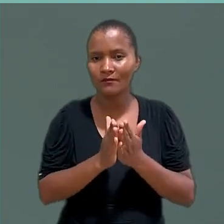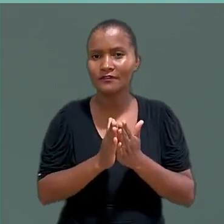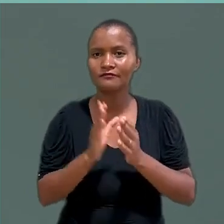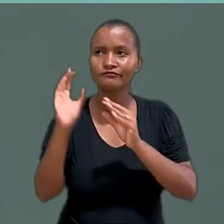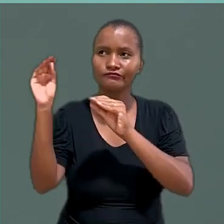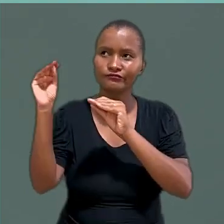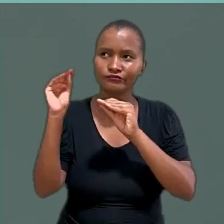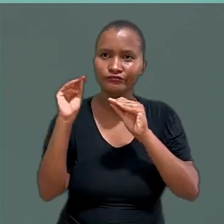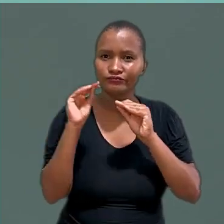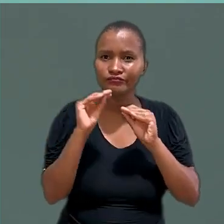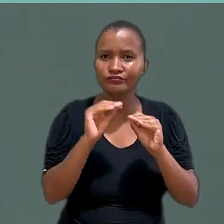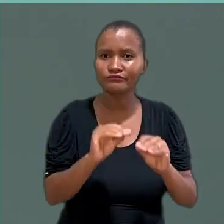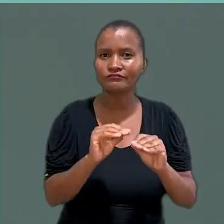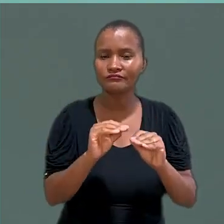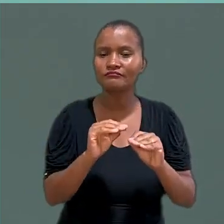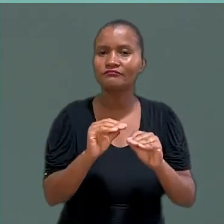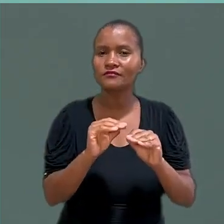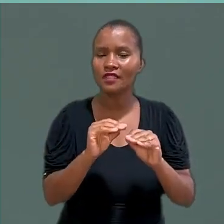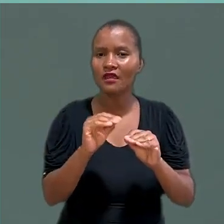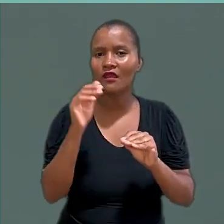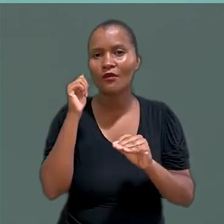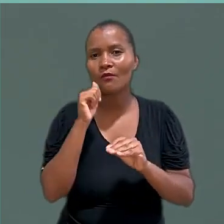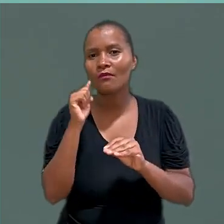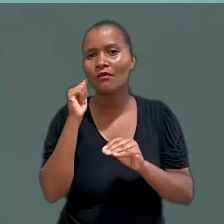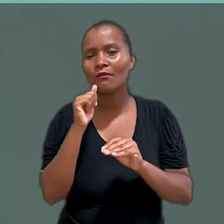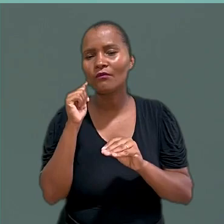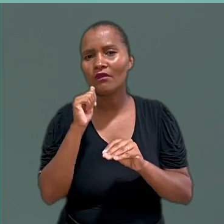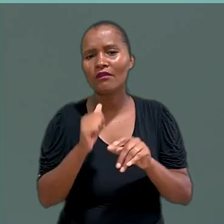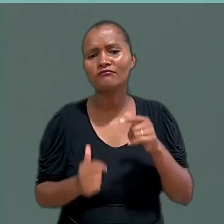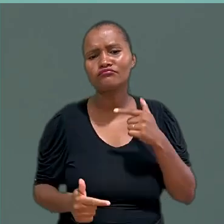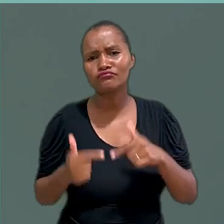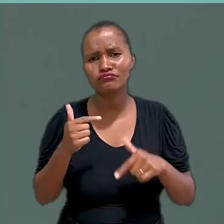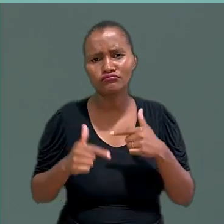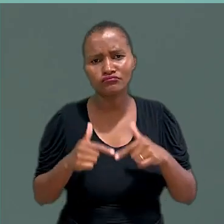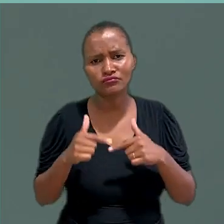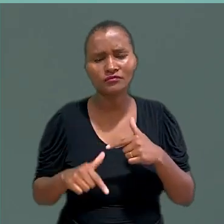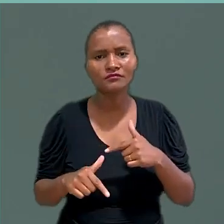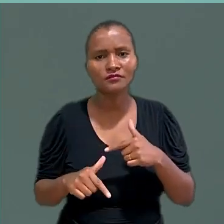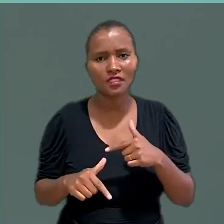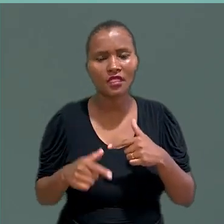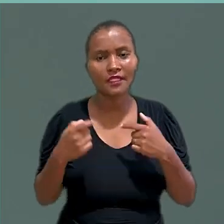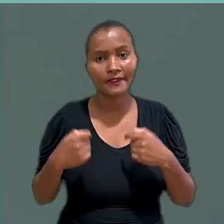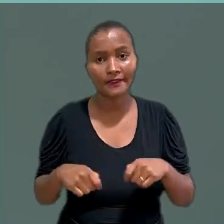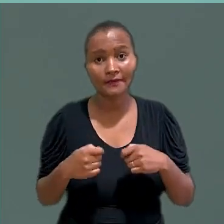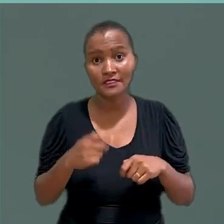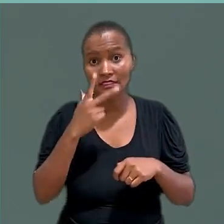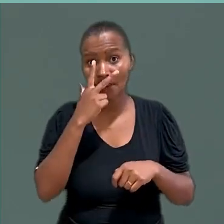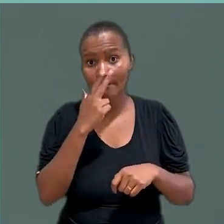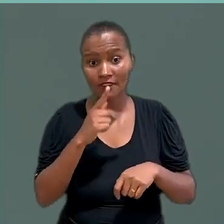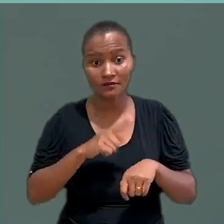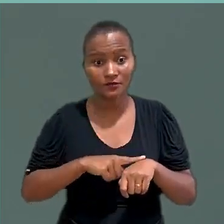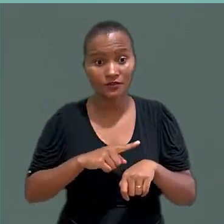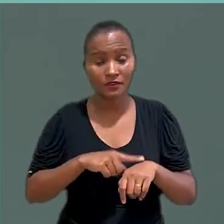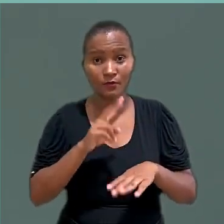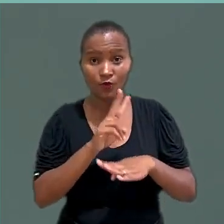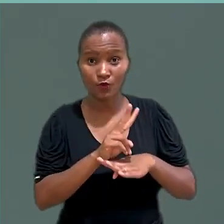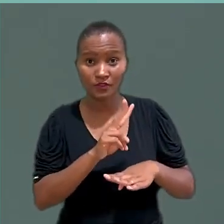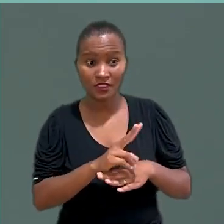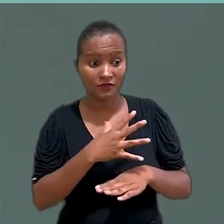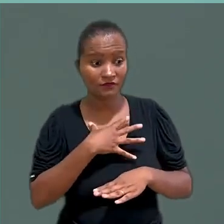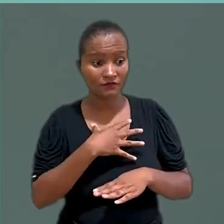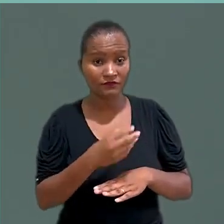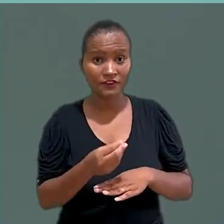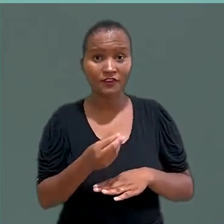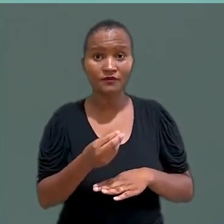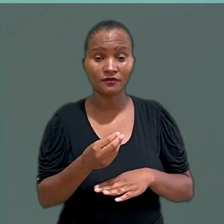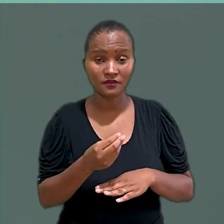uma mulher migrante, uma mulher que é trabalhadora e que precisa, ao mesmo tempo, cuidar de